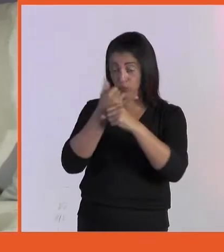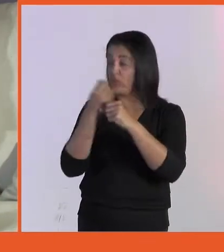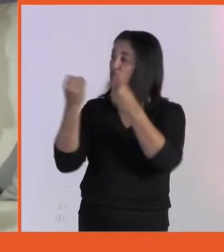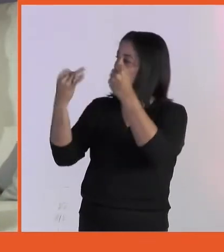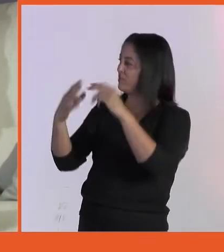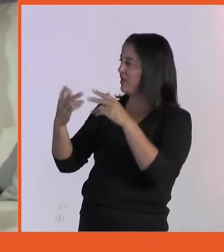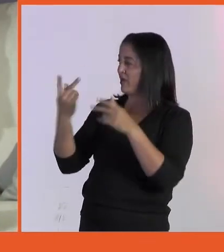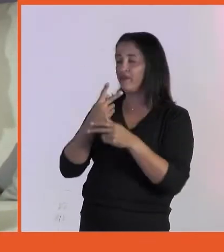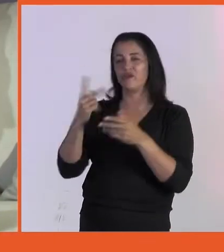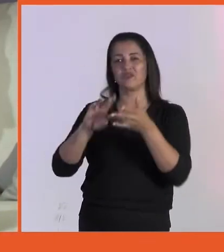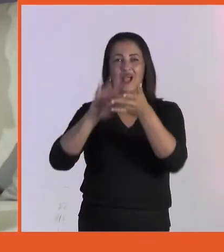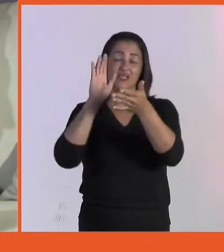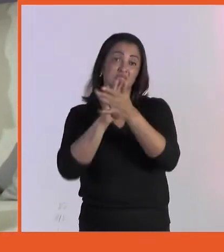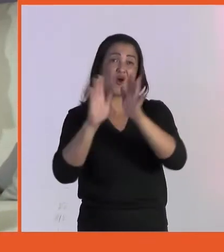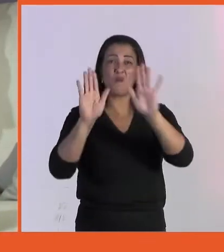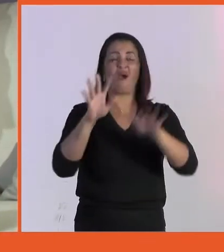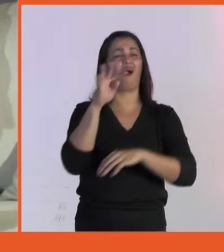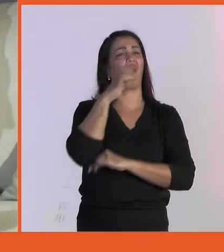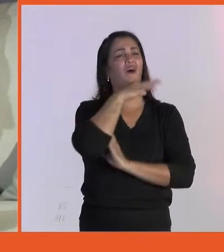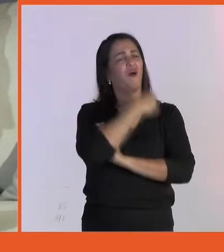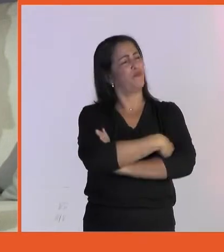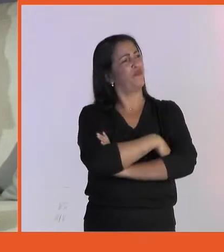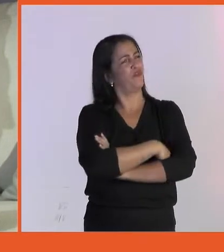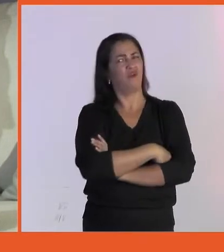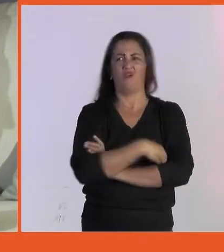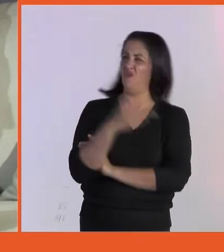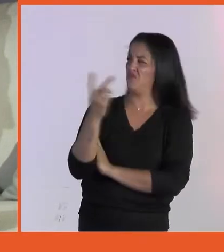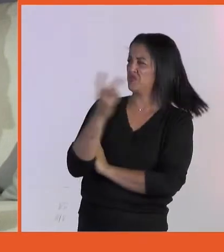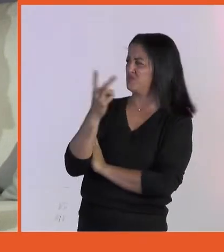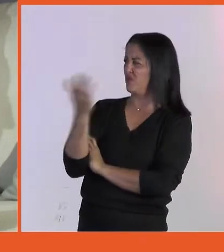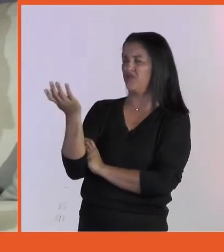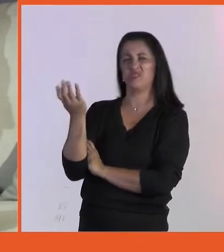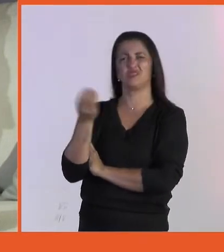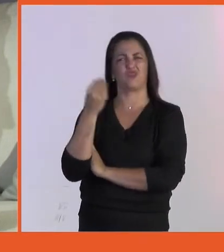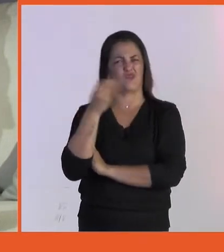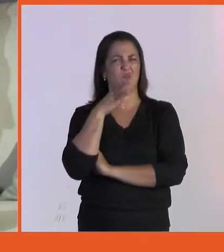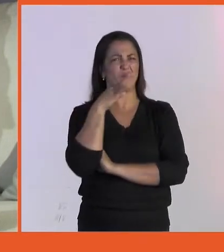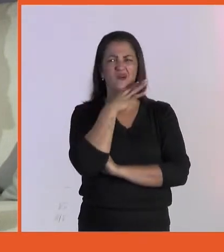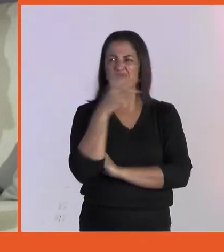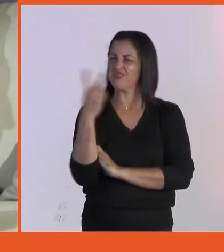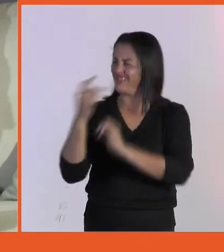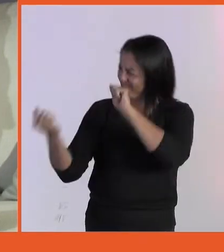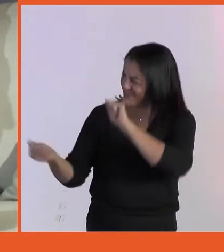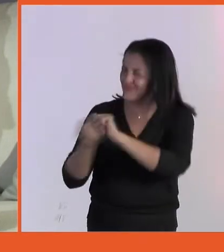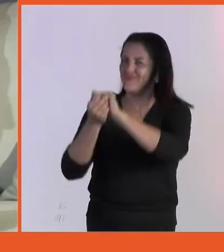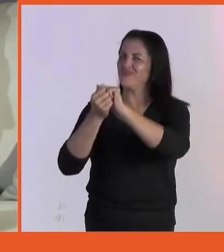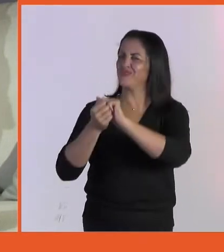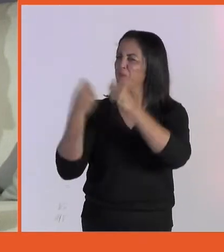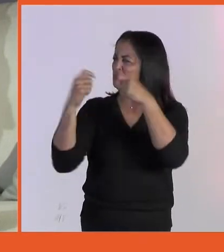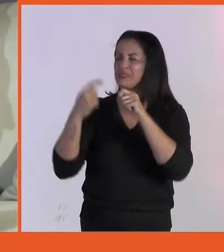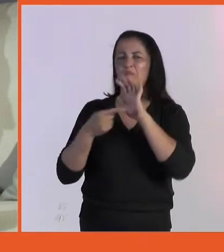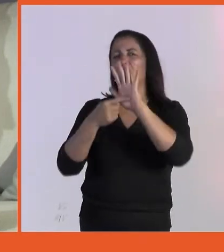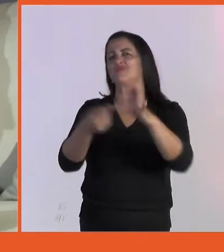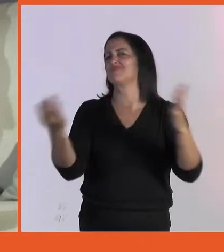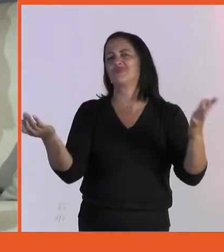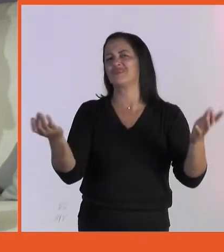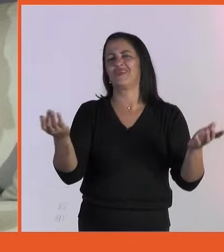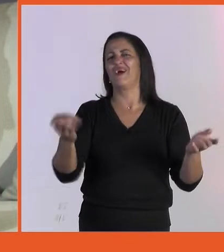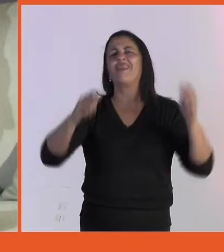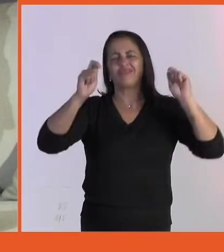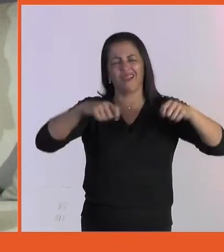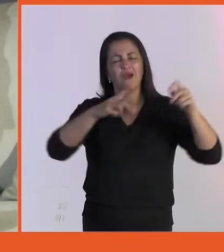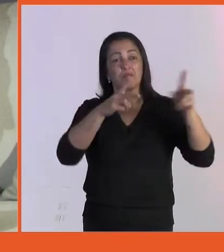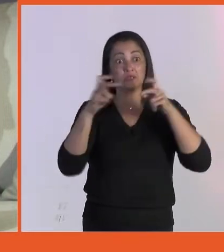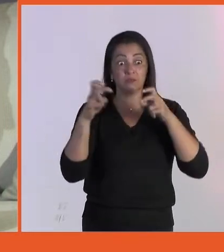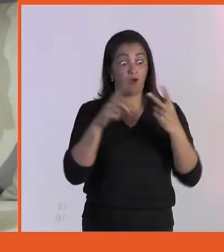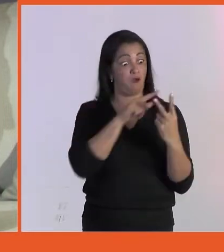muito óbvio. Mas as pessoas, ai, vocês namoram, vocês namoram, vocês namoram. Eu, gente, mas não tá óbvio que a gente tá junto? Até que a gente fez o vídeo, somos um